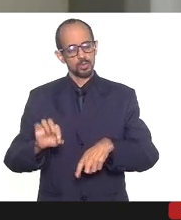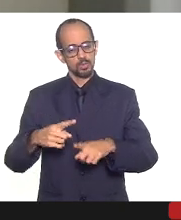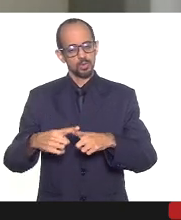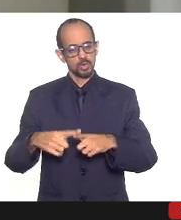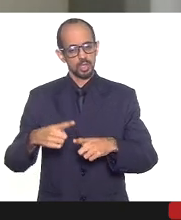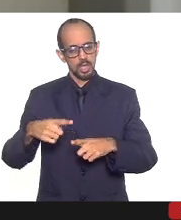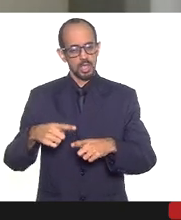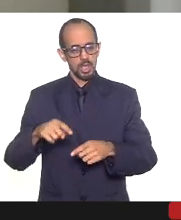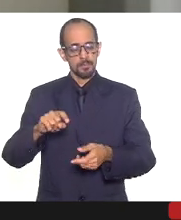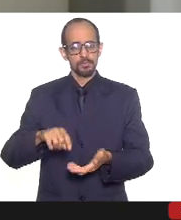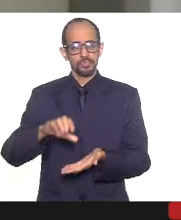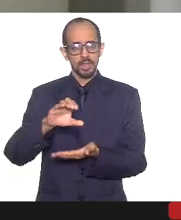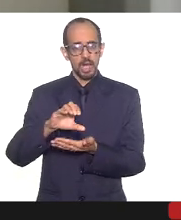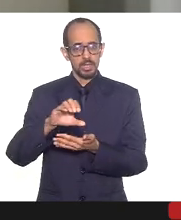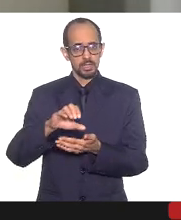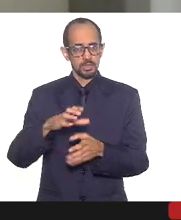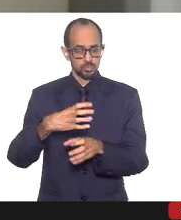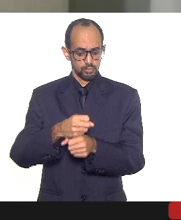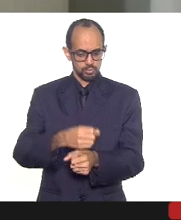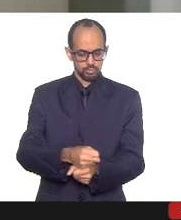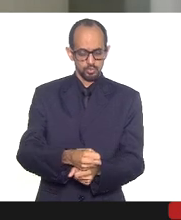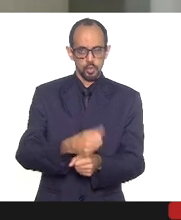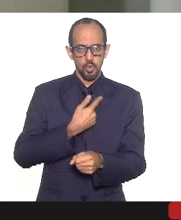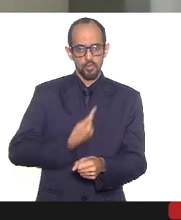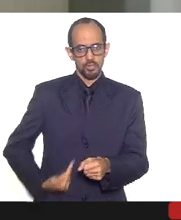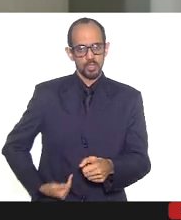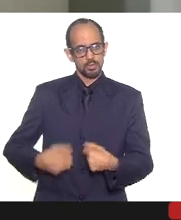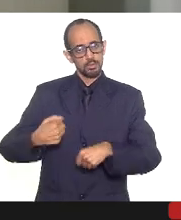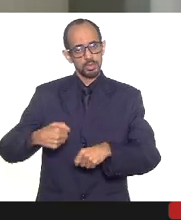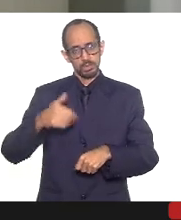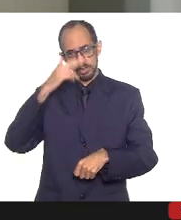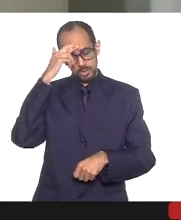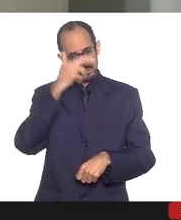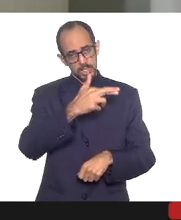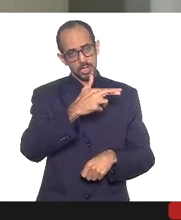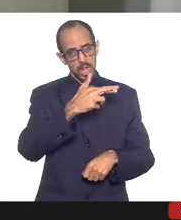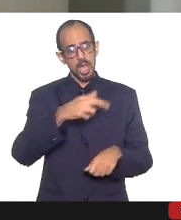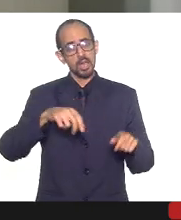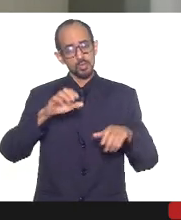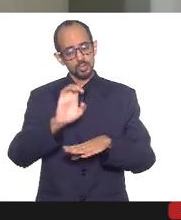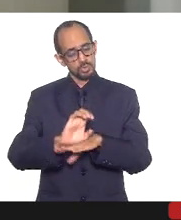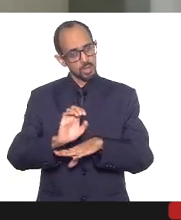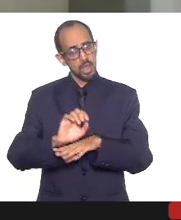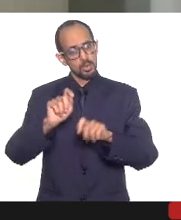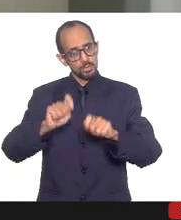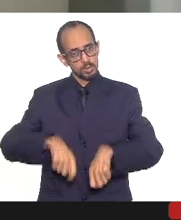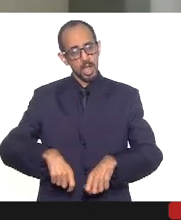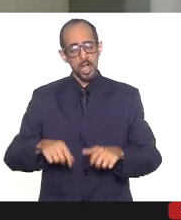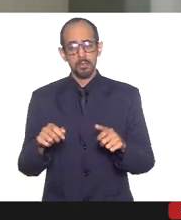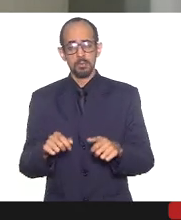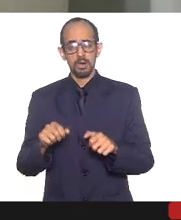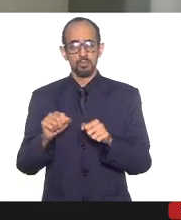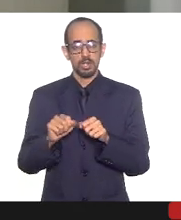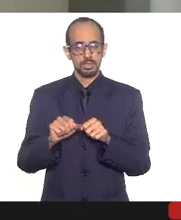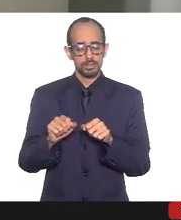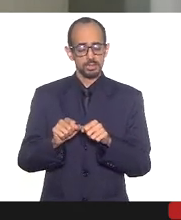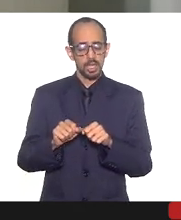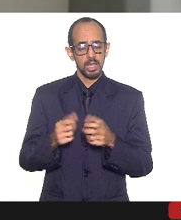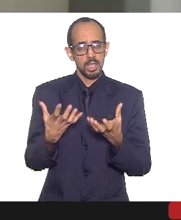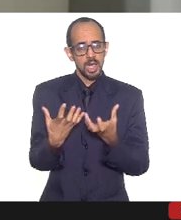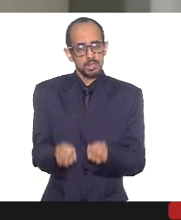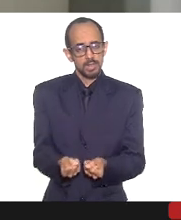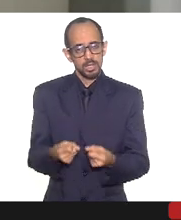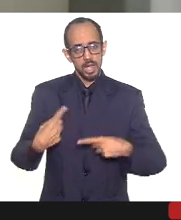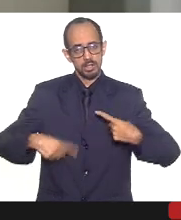terá que cumprir os 25%, o Estado pode ter liberdade de adotar aí as políticas